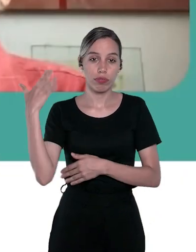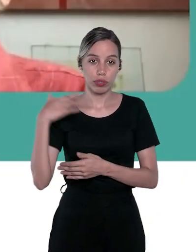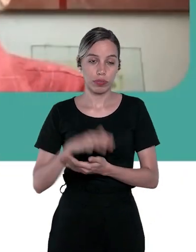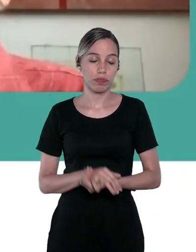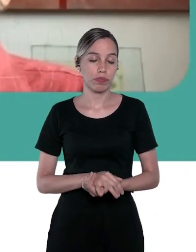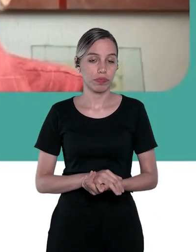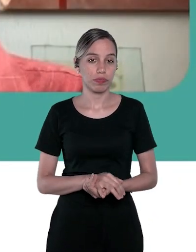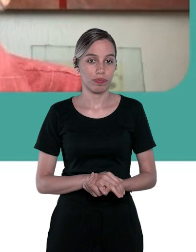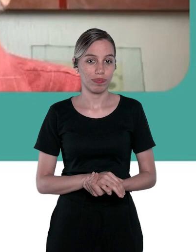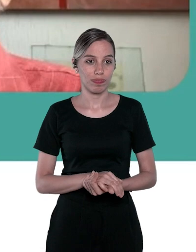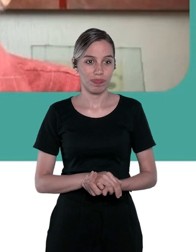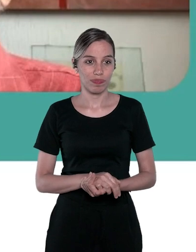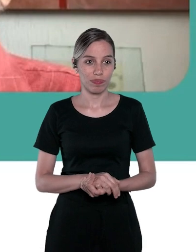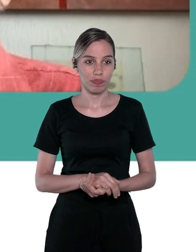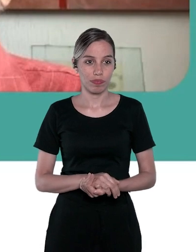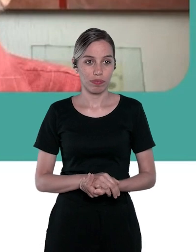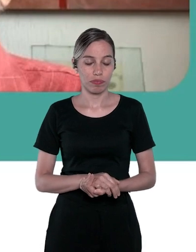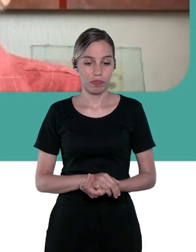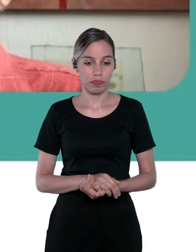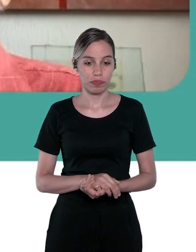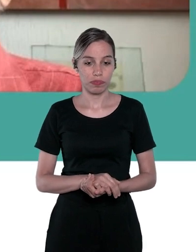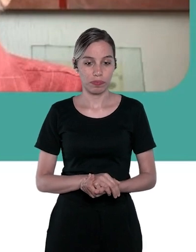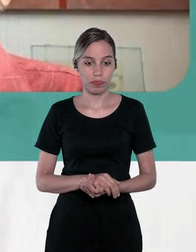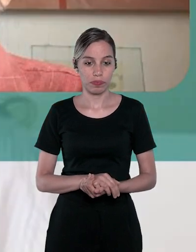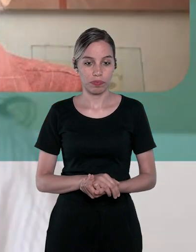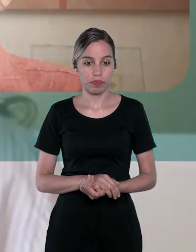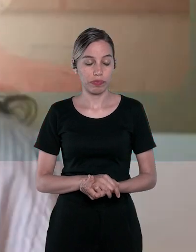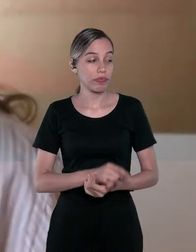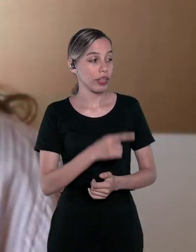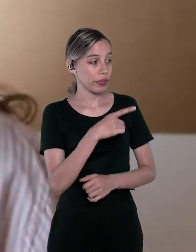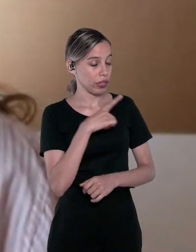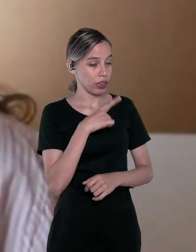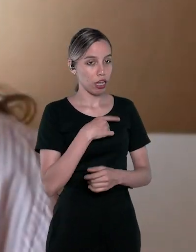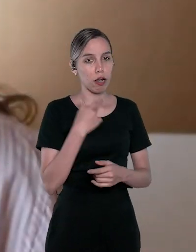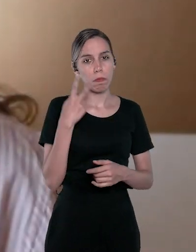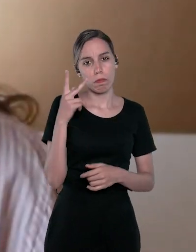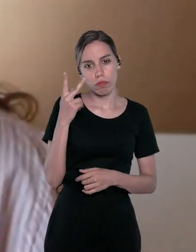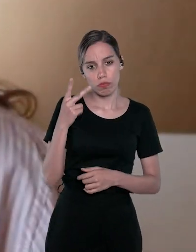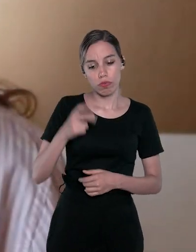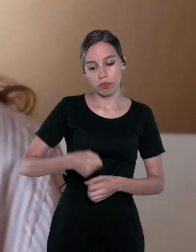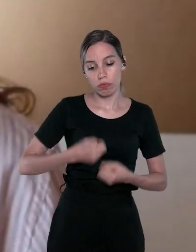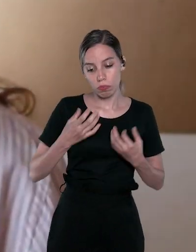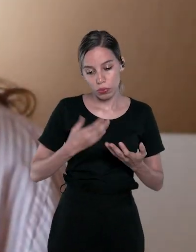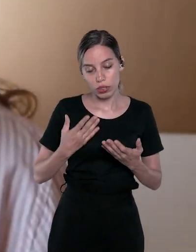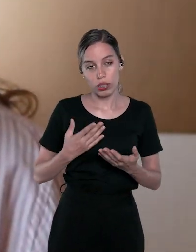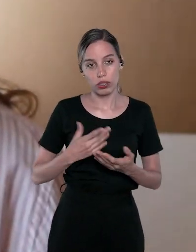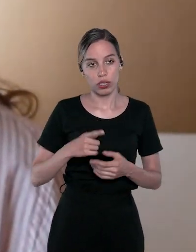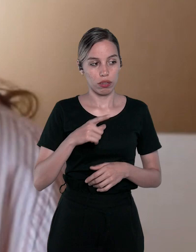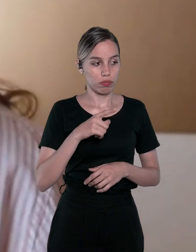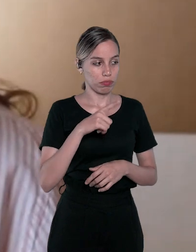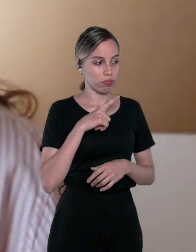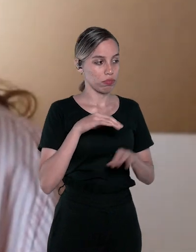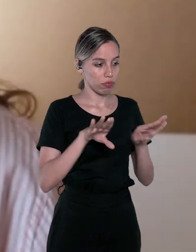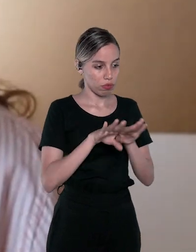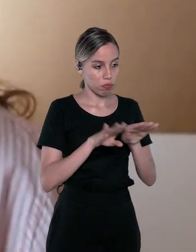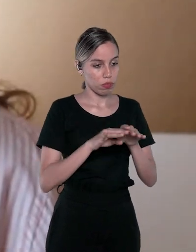são livros publicados, né? Você tem uma história aí na poesia. Você